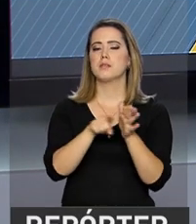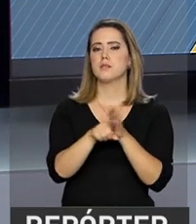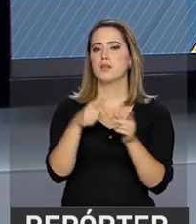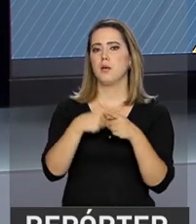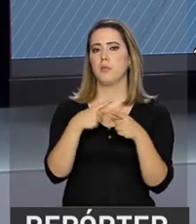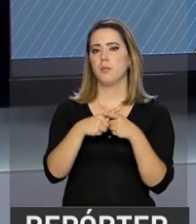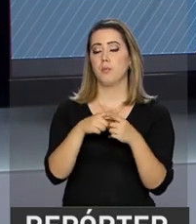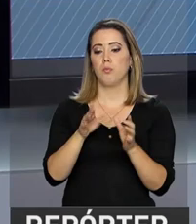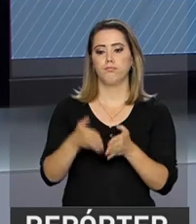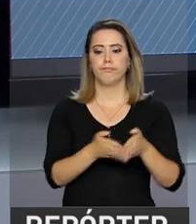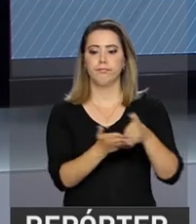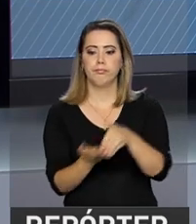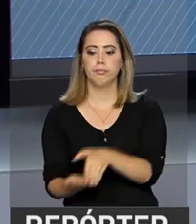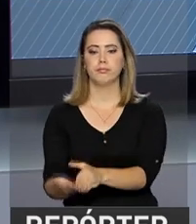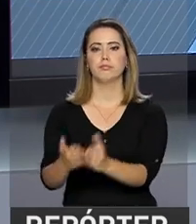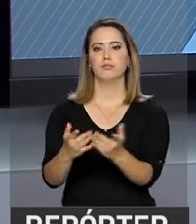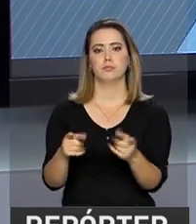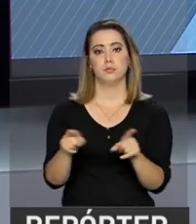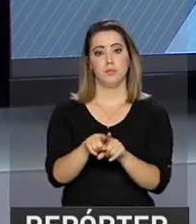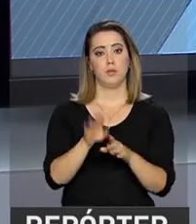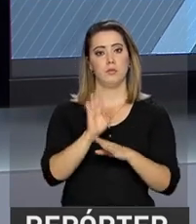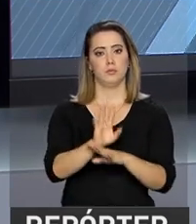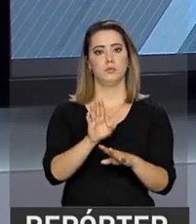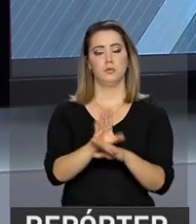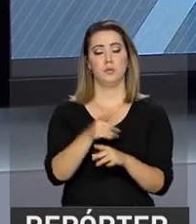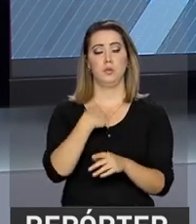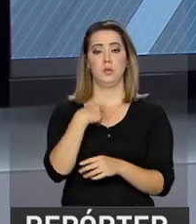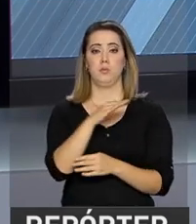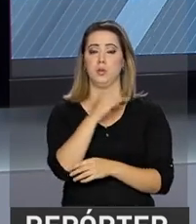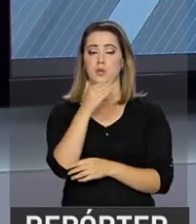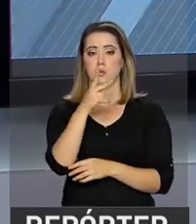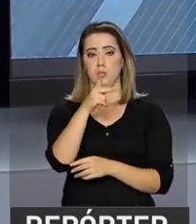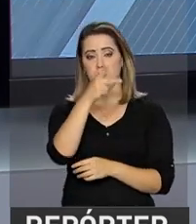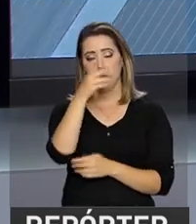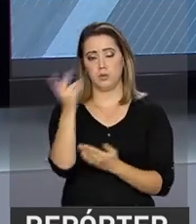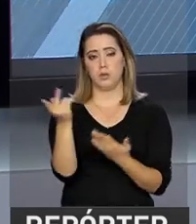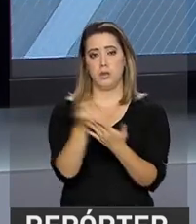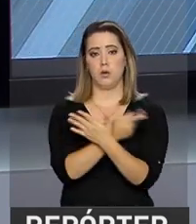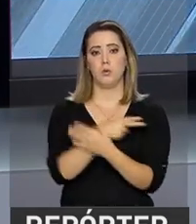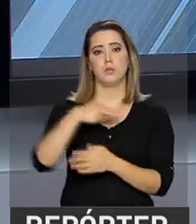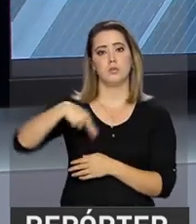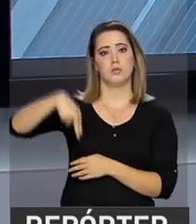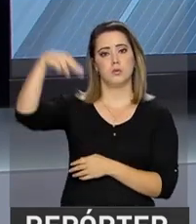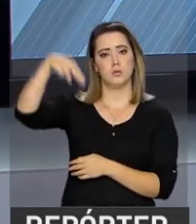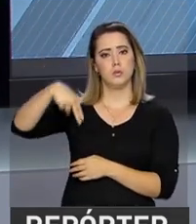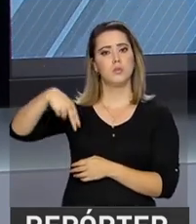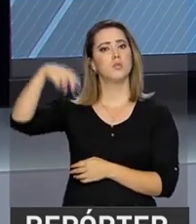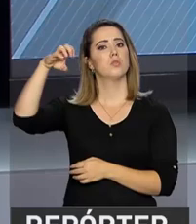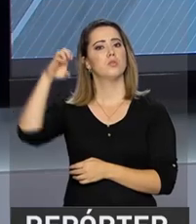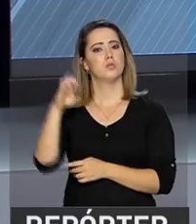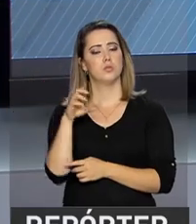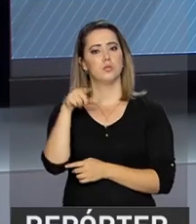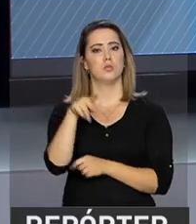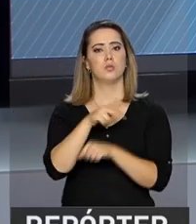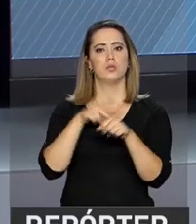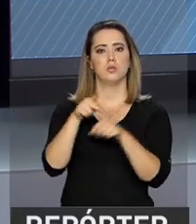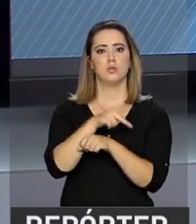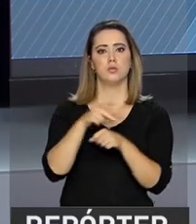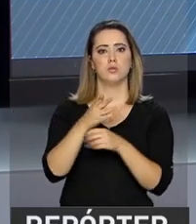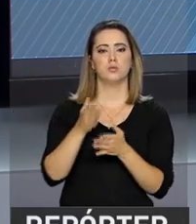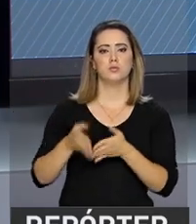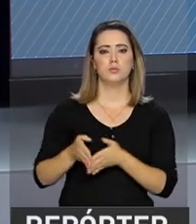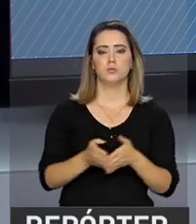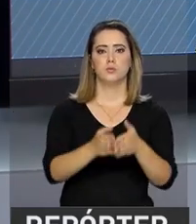também divulgou áudios em que presta solidariedade às vítimas dos acidentes no norte e nordeste do país o naufrágio de um barco no rio xingu no pará